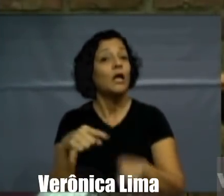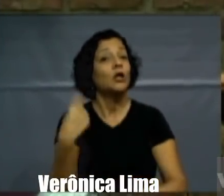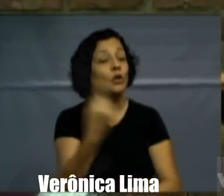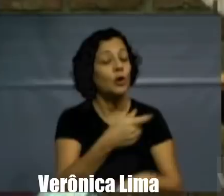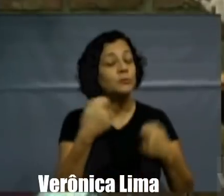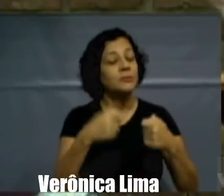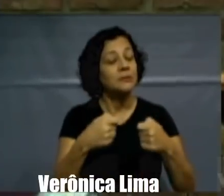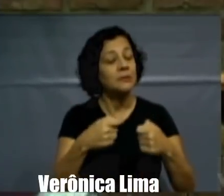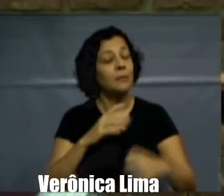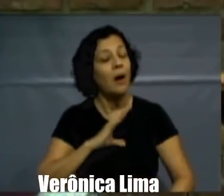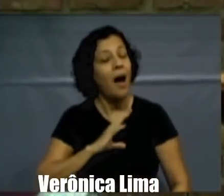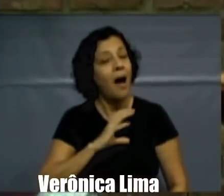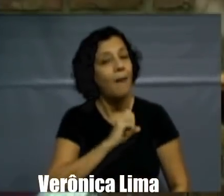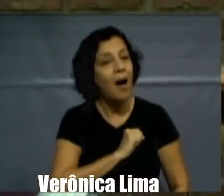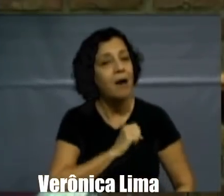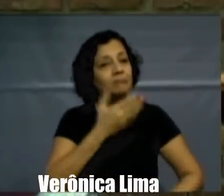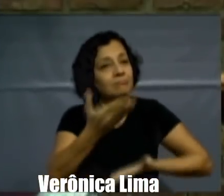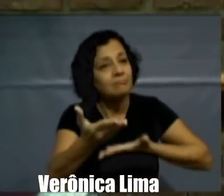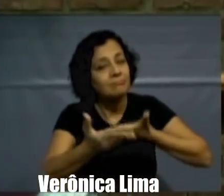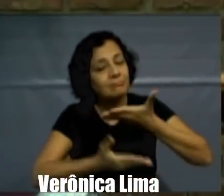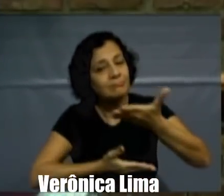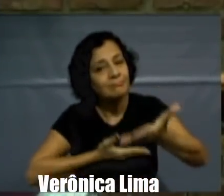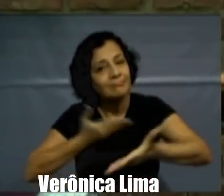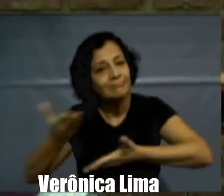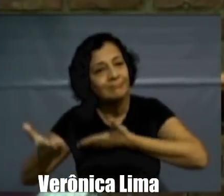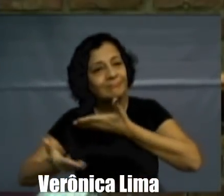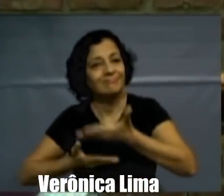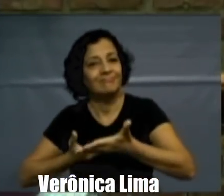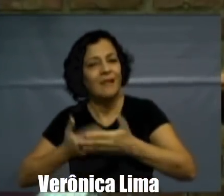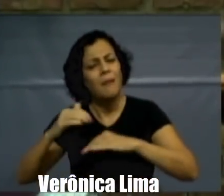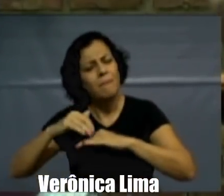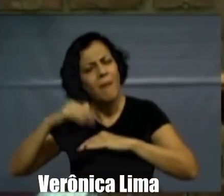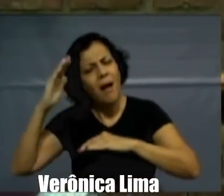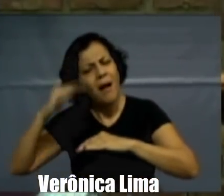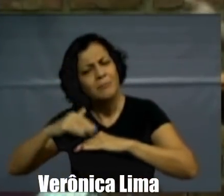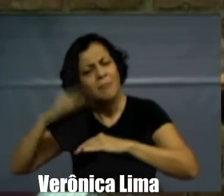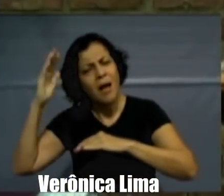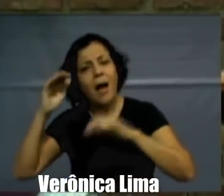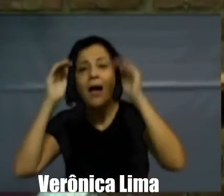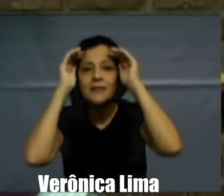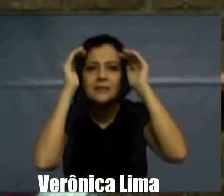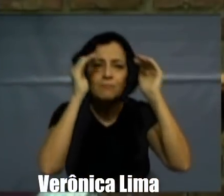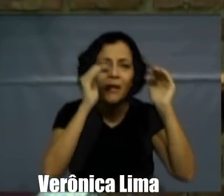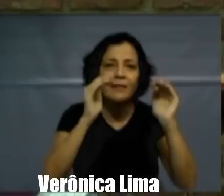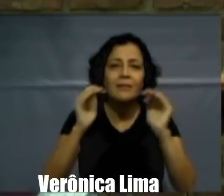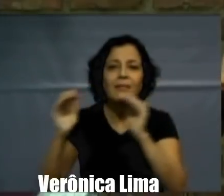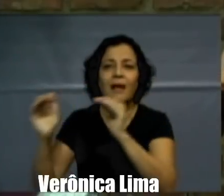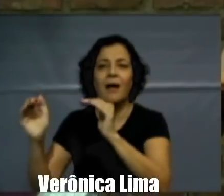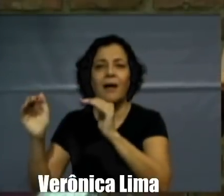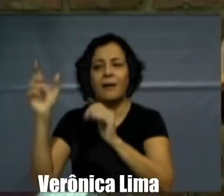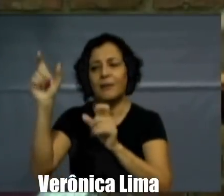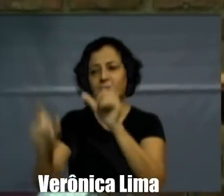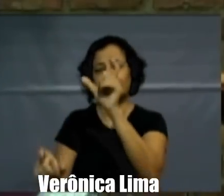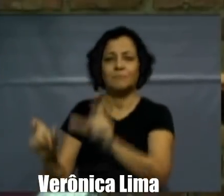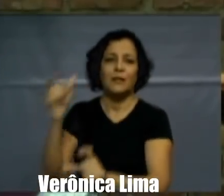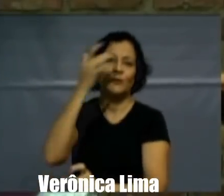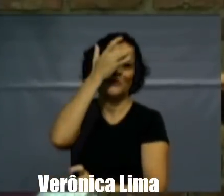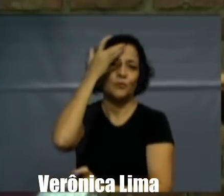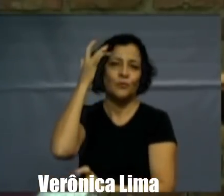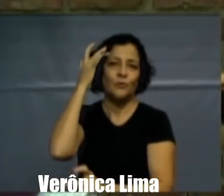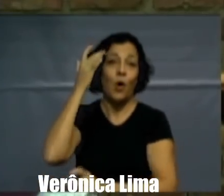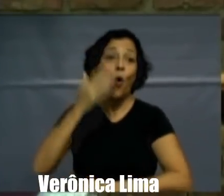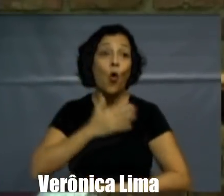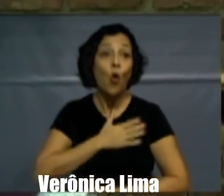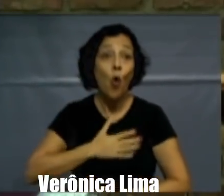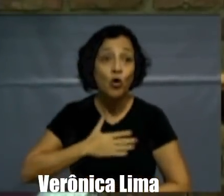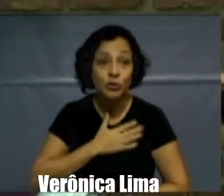uns aos outros. Então vamos nos amar cada vez mais, vamos respeitar mais o próximo, vamos gostar mais